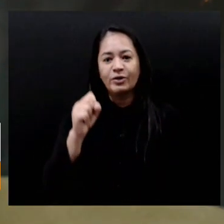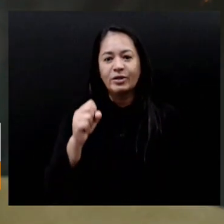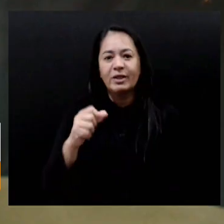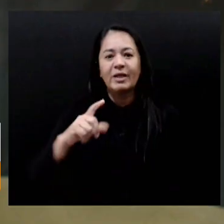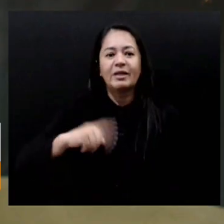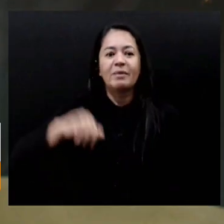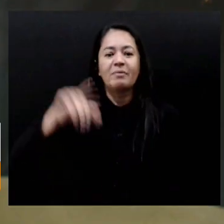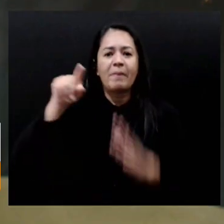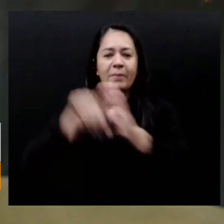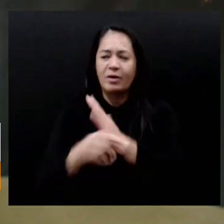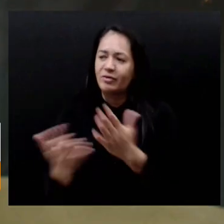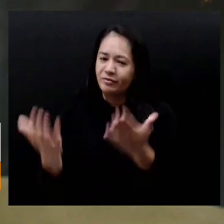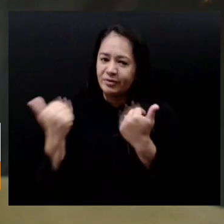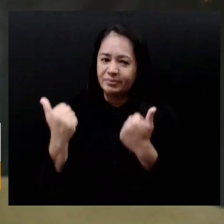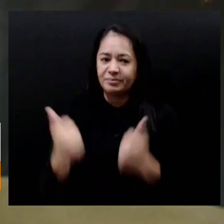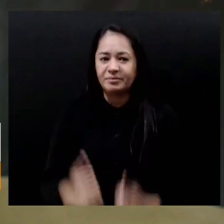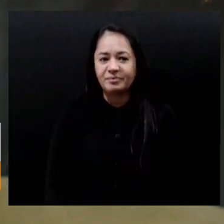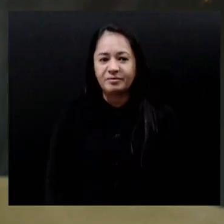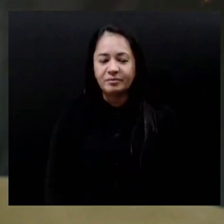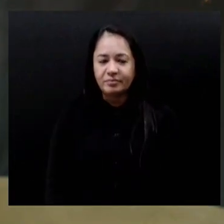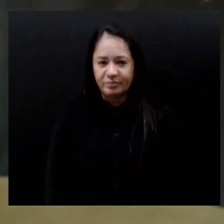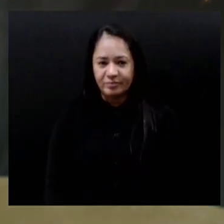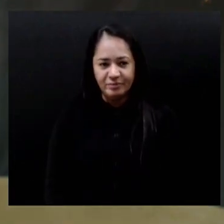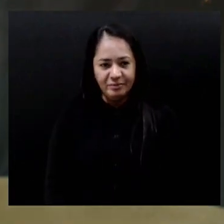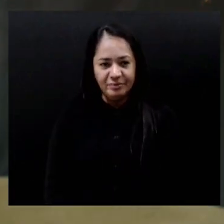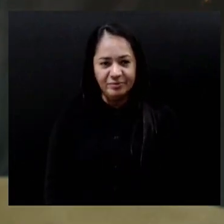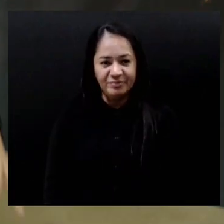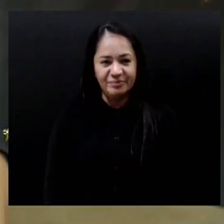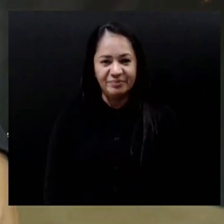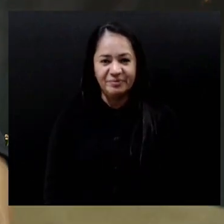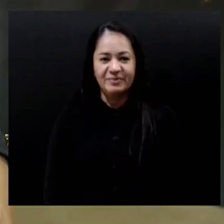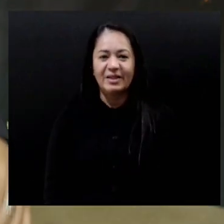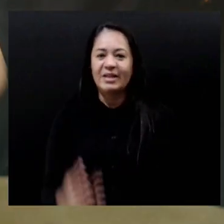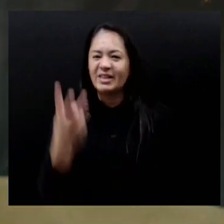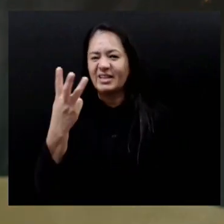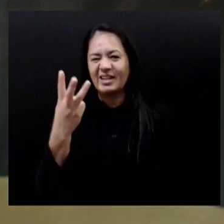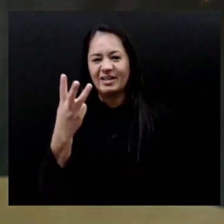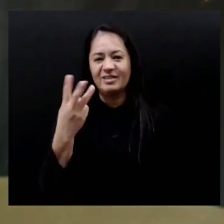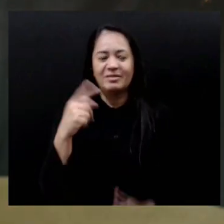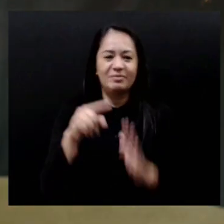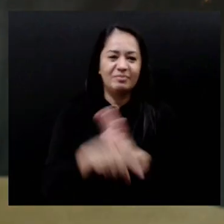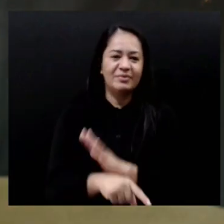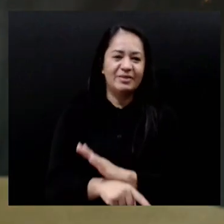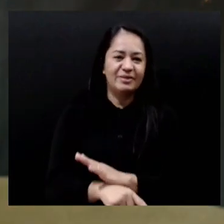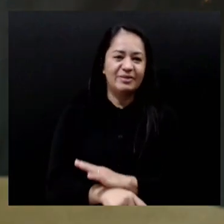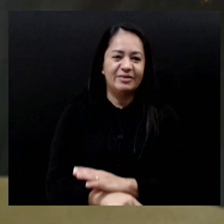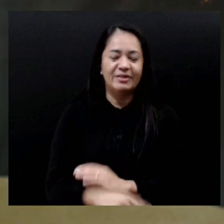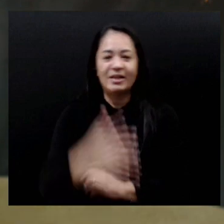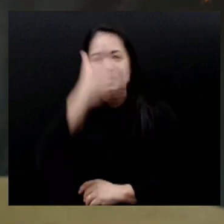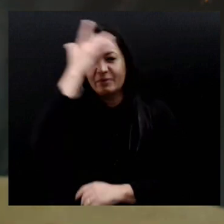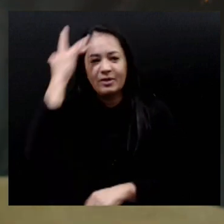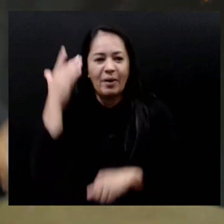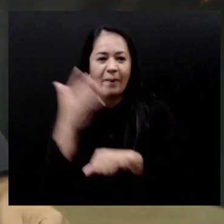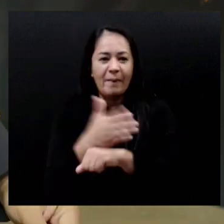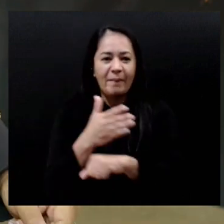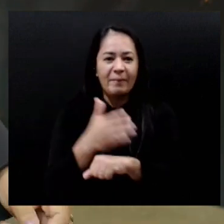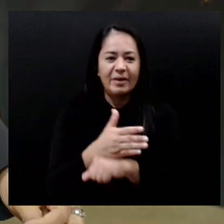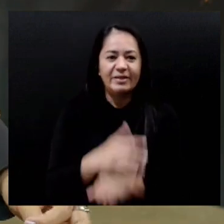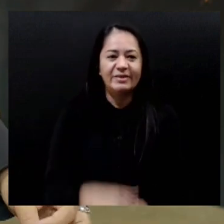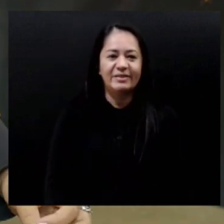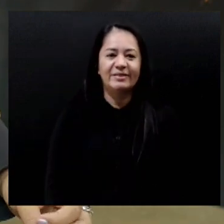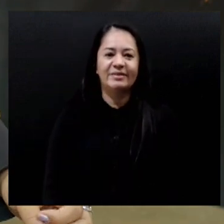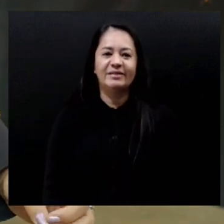vamos responder aí umas 3, 4 perguntas aí dos nossos telespectadores. O pessoal está com a gente participando, interagindo, né? E a